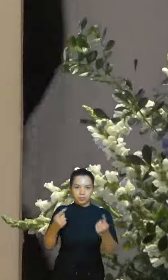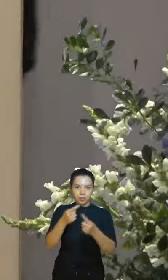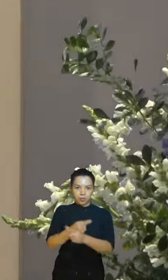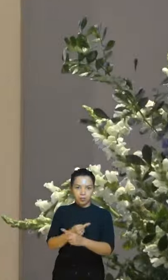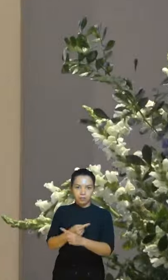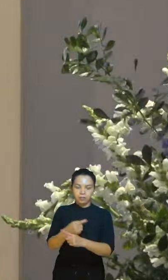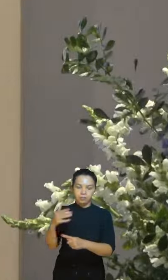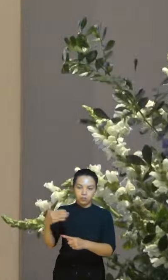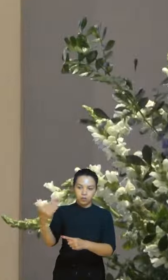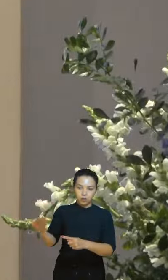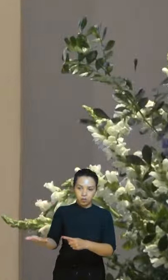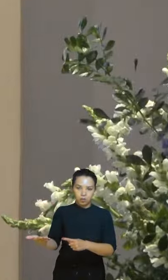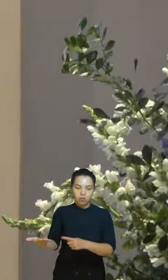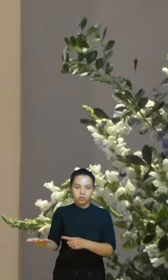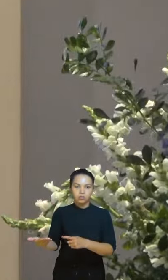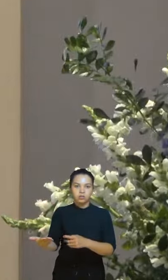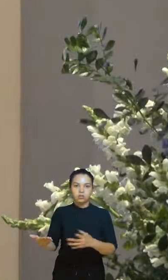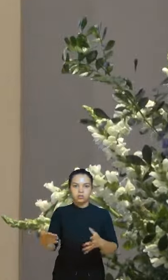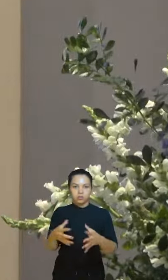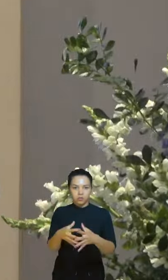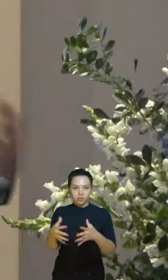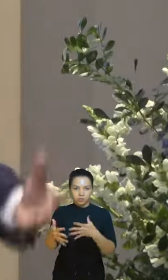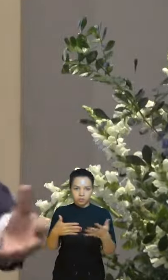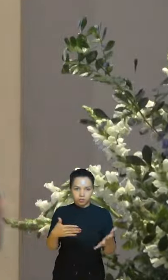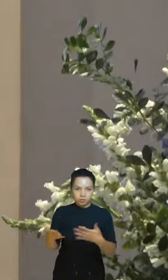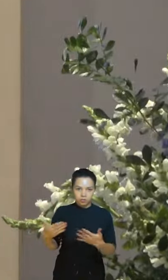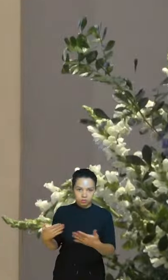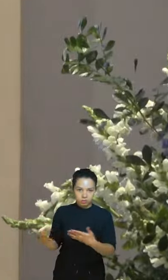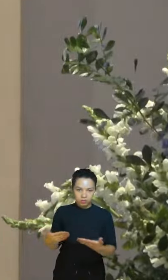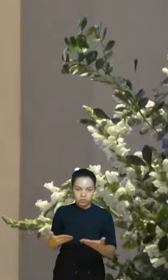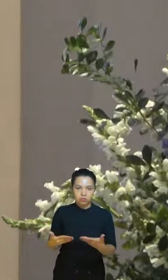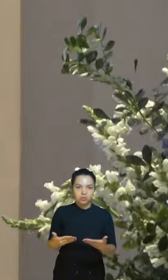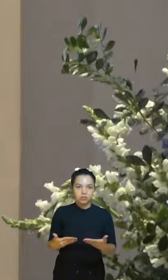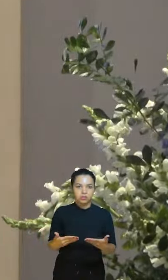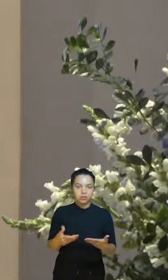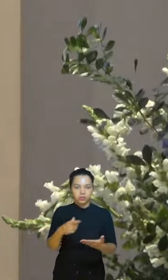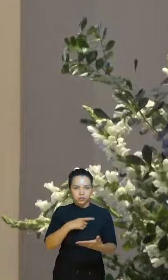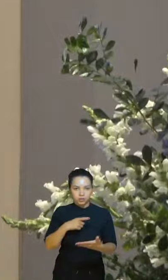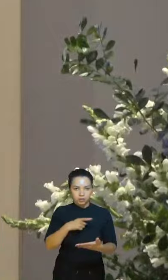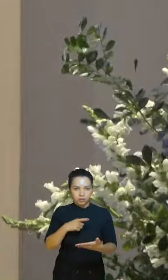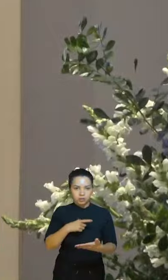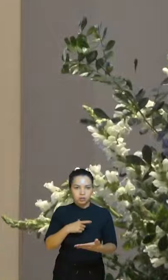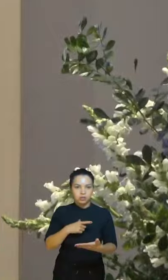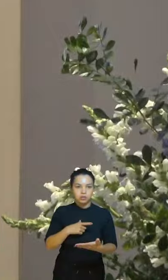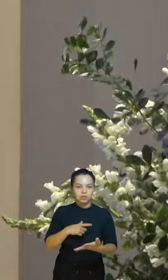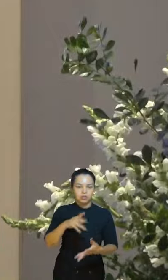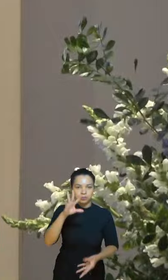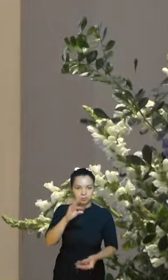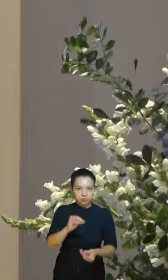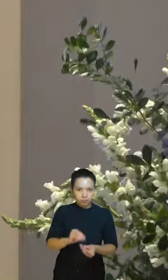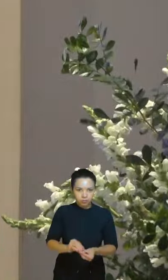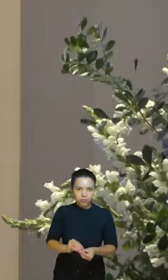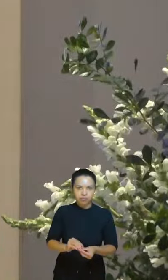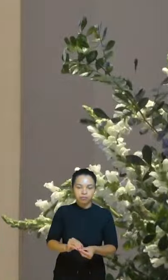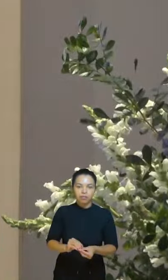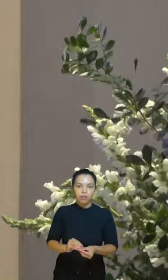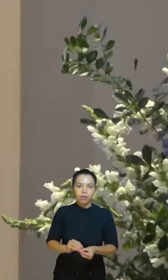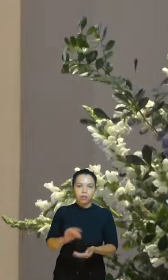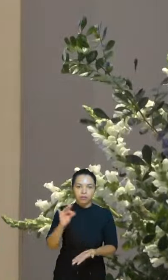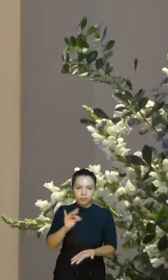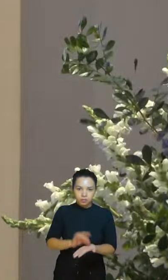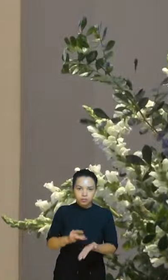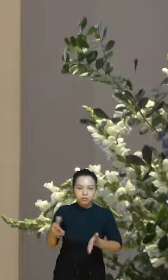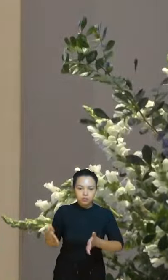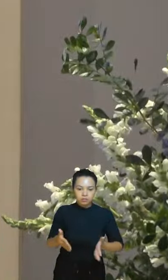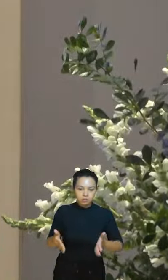adversário e da fusão do debate da crítica surge a síntese que expressa efetivamente o caminho